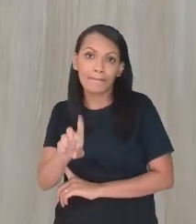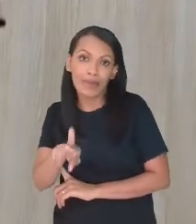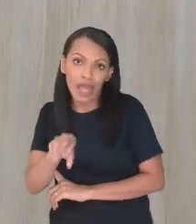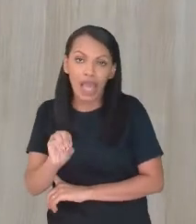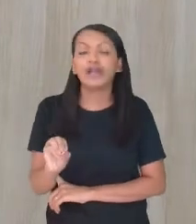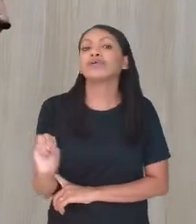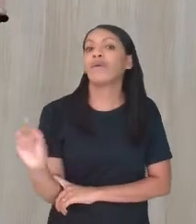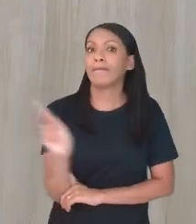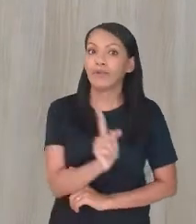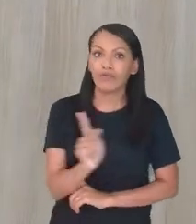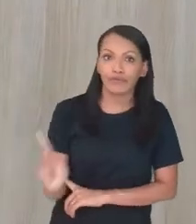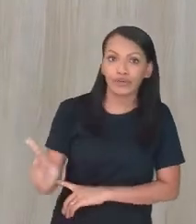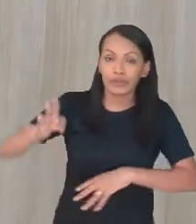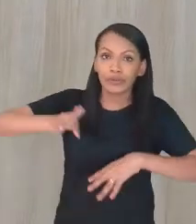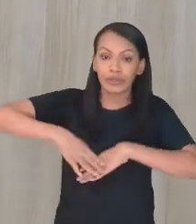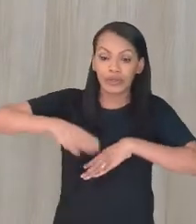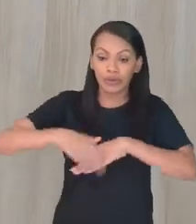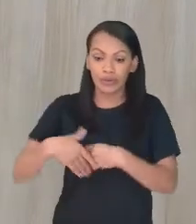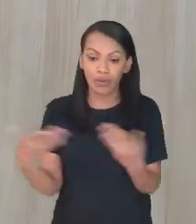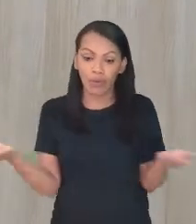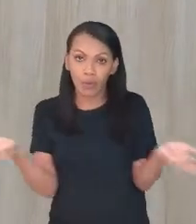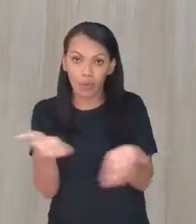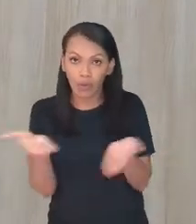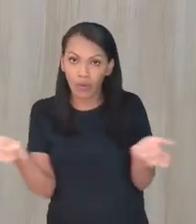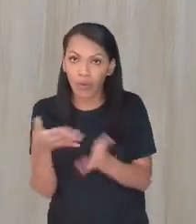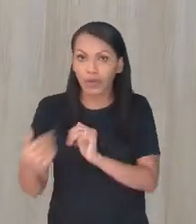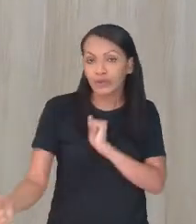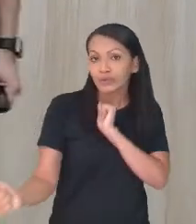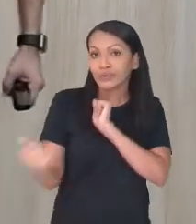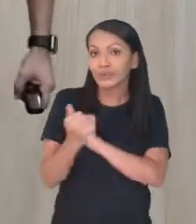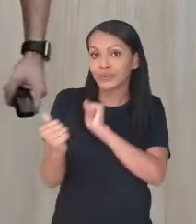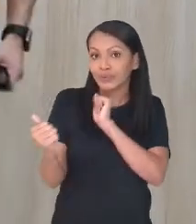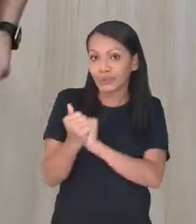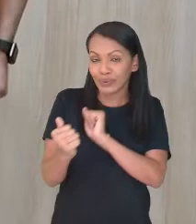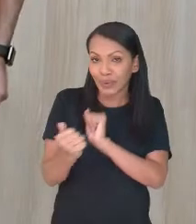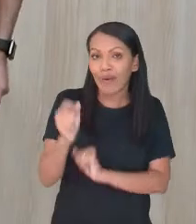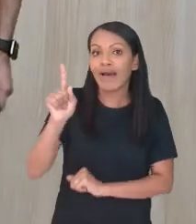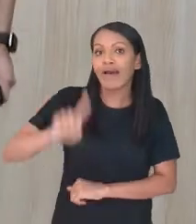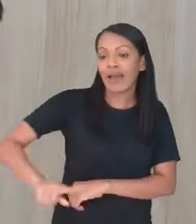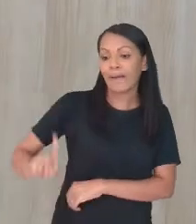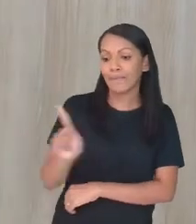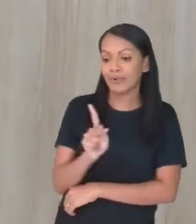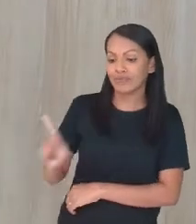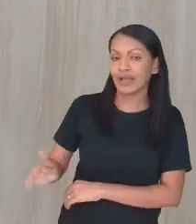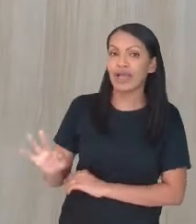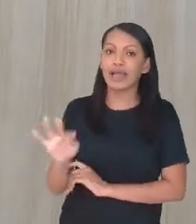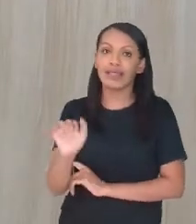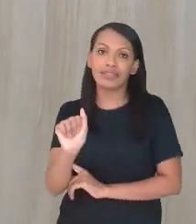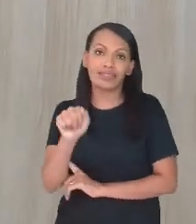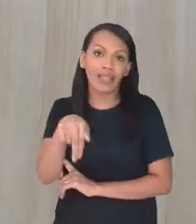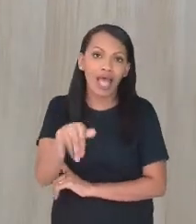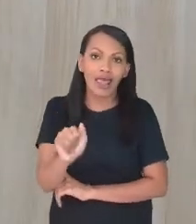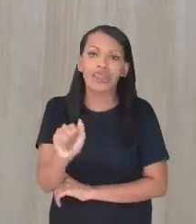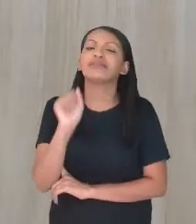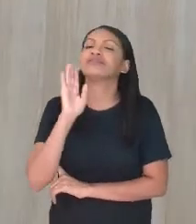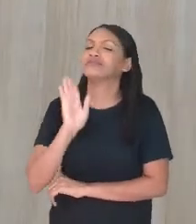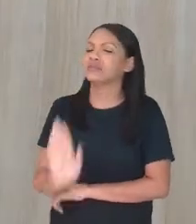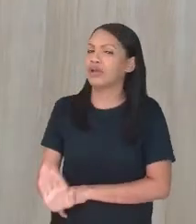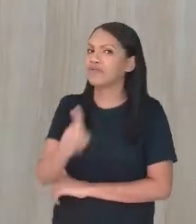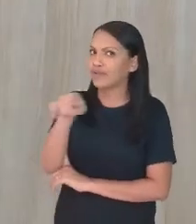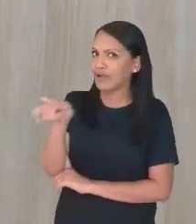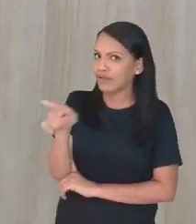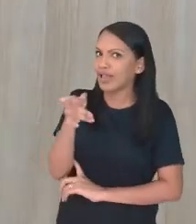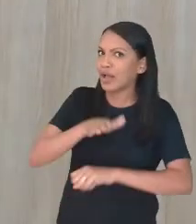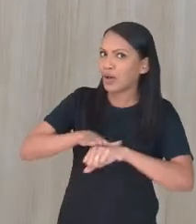professor de matemática e hoje quem está me acompanhando aqui é a professora Tânia. Já já eu passo a palavrinha para